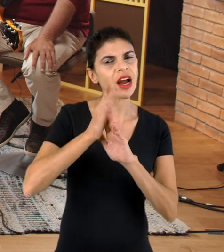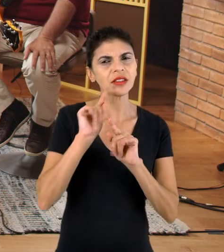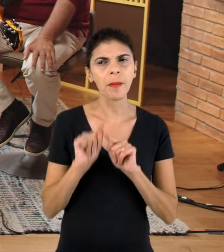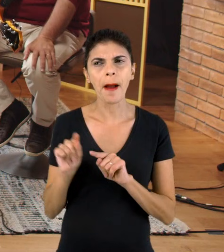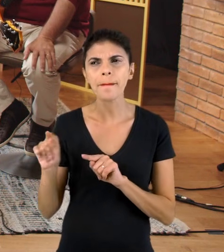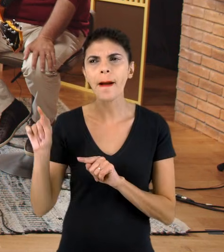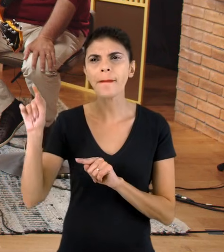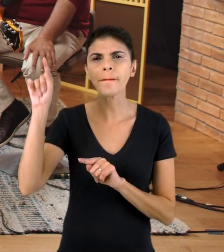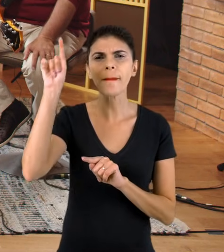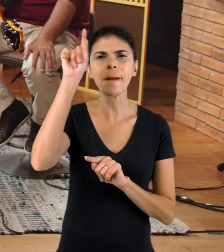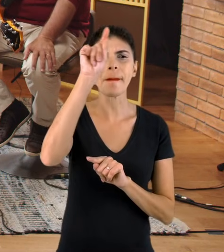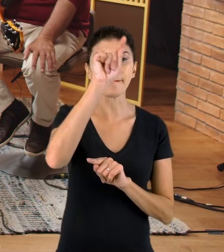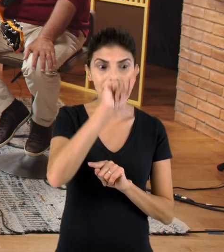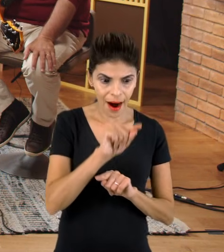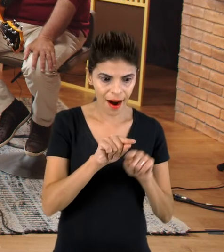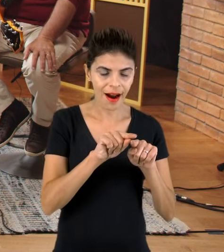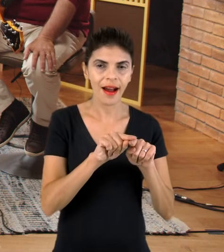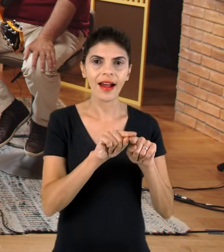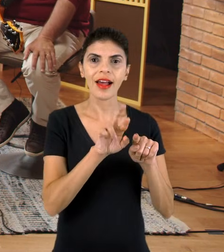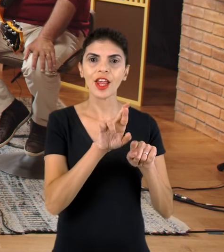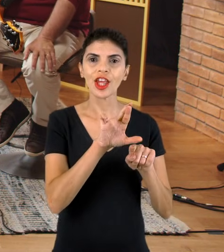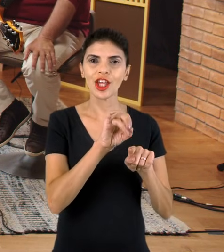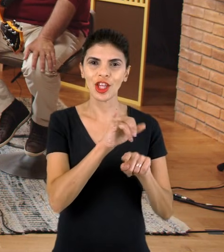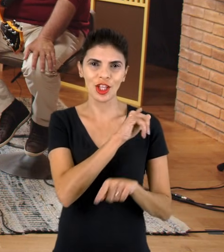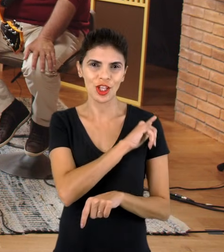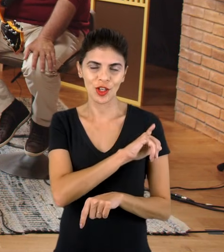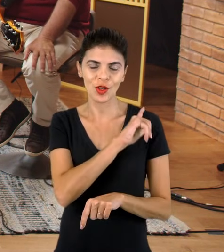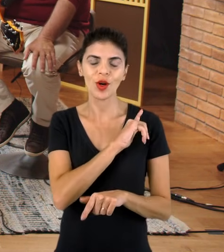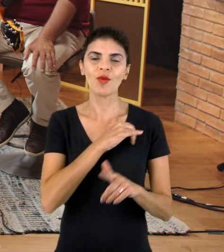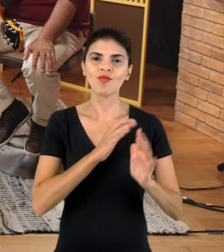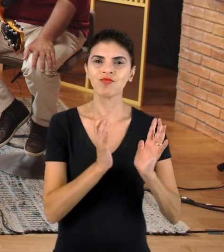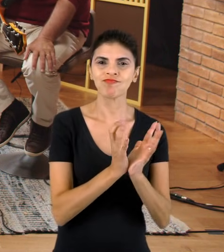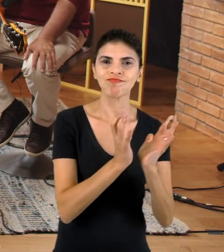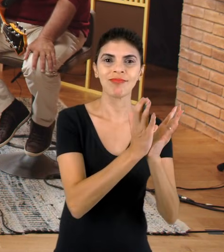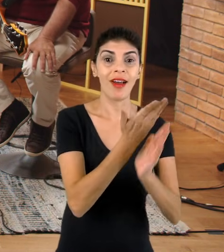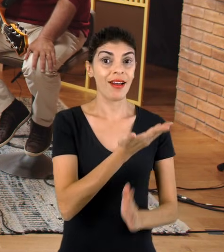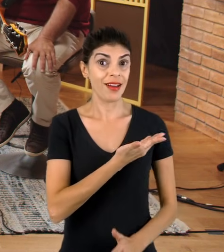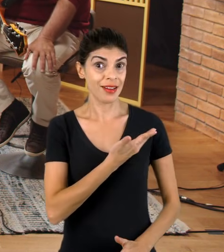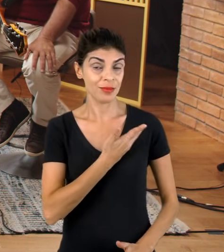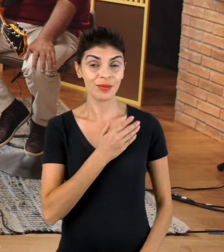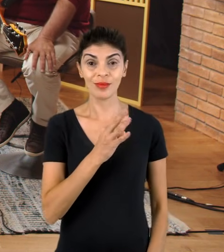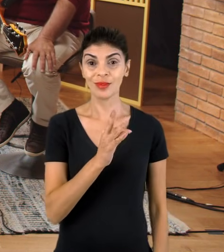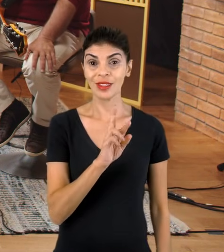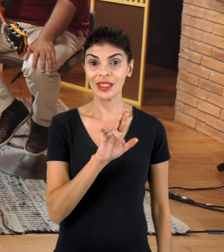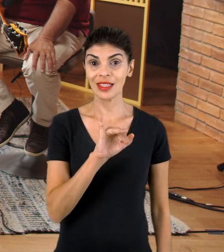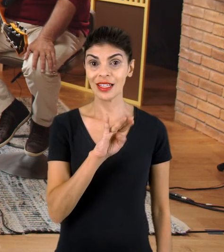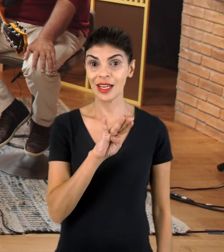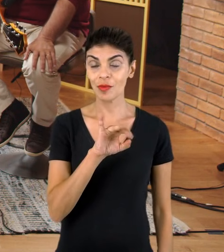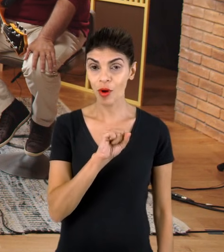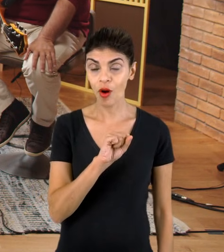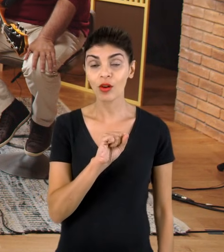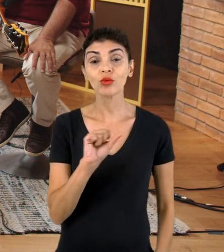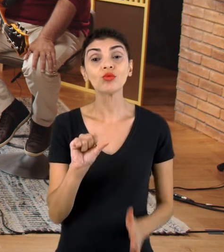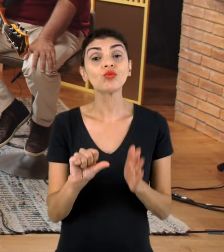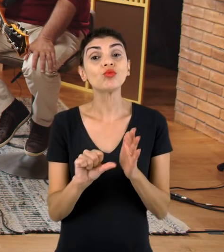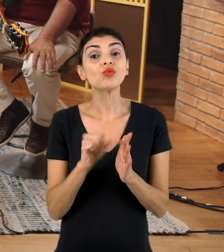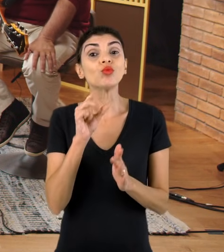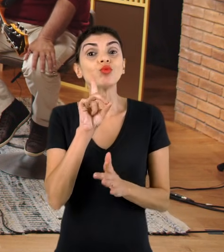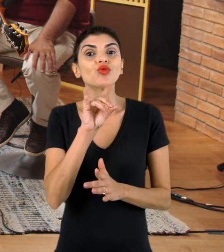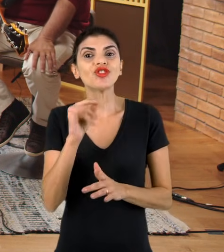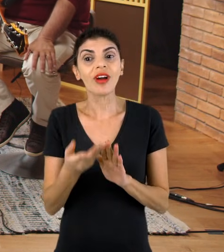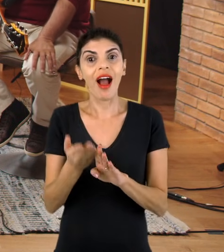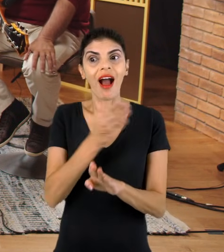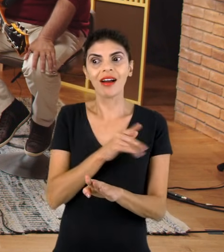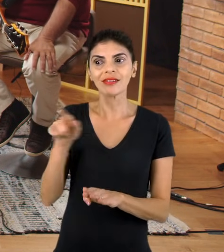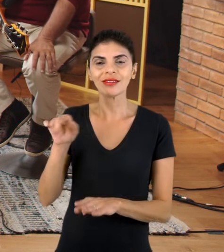pelo Rio, que eu fui montando ali com uma amiga, uns shows, e um foi o Triboys. Ah, sim. E um dia